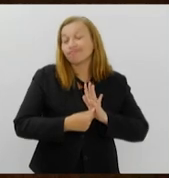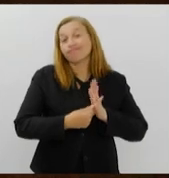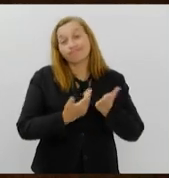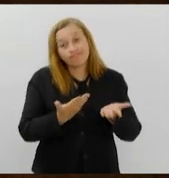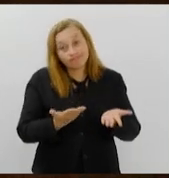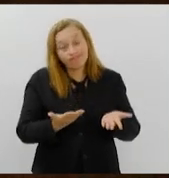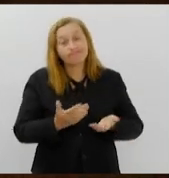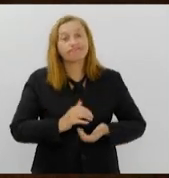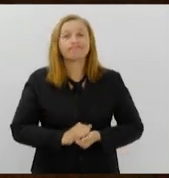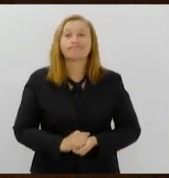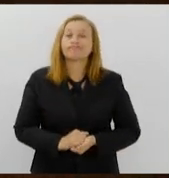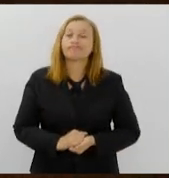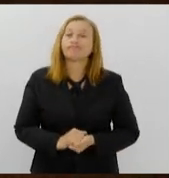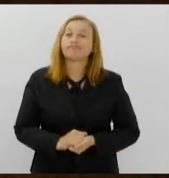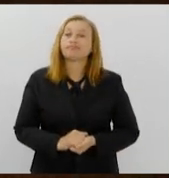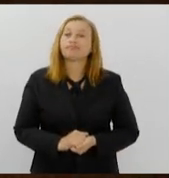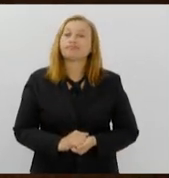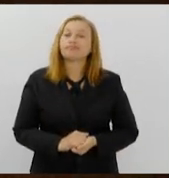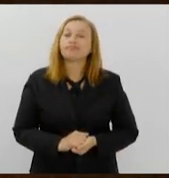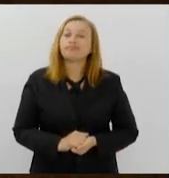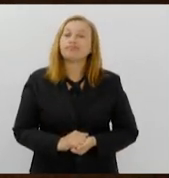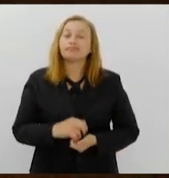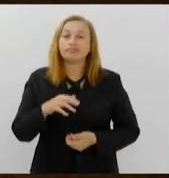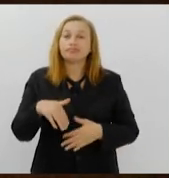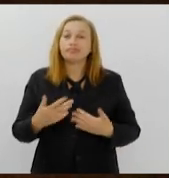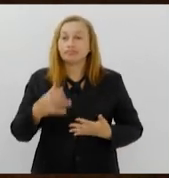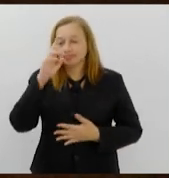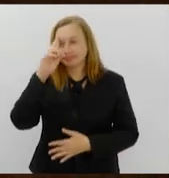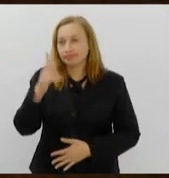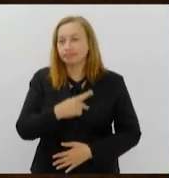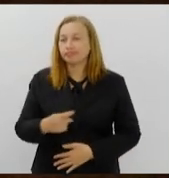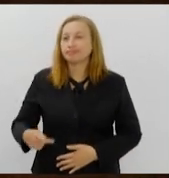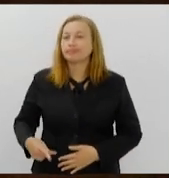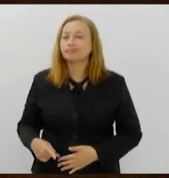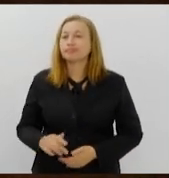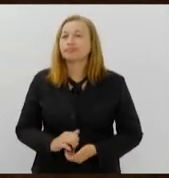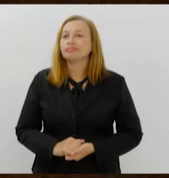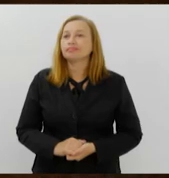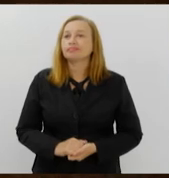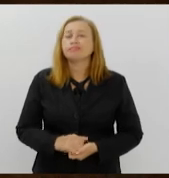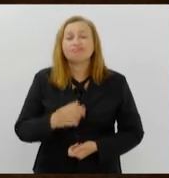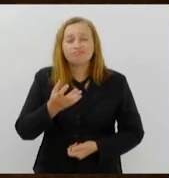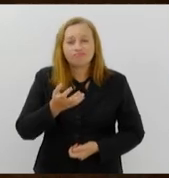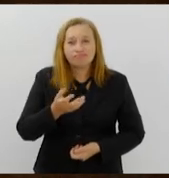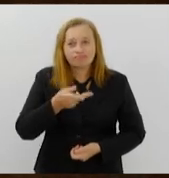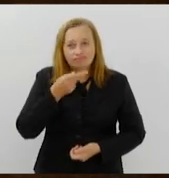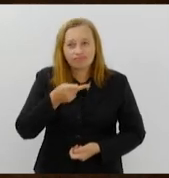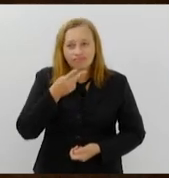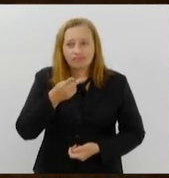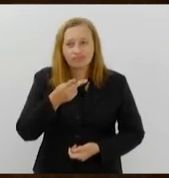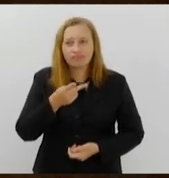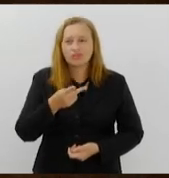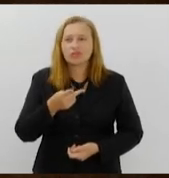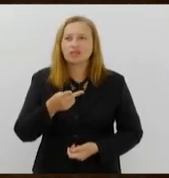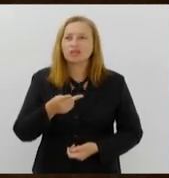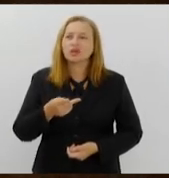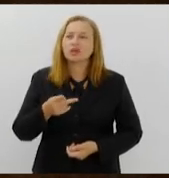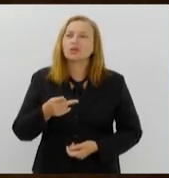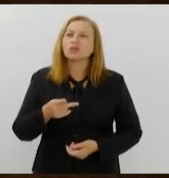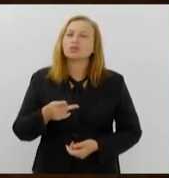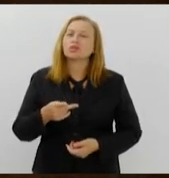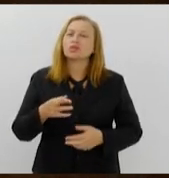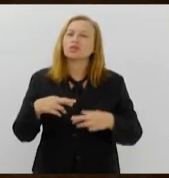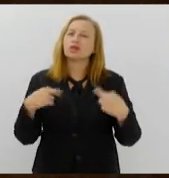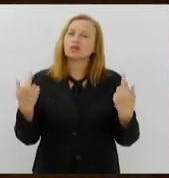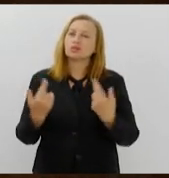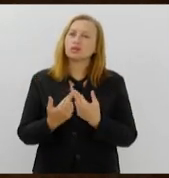realizarem seus assaltos. E aí, presidente, eu queria falar para o senhor que toda sessão, a partir